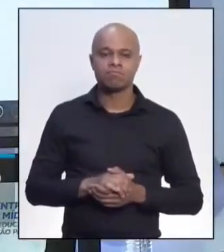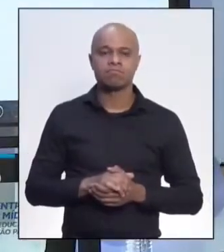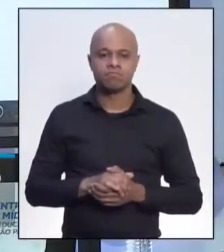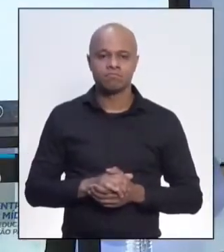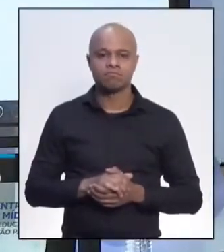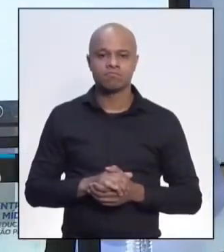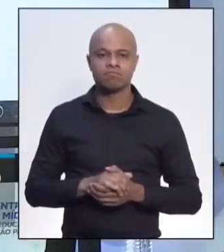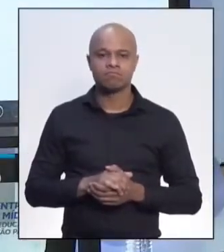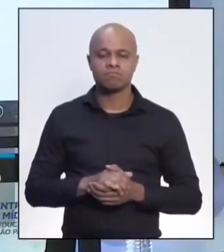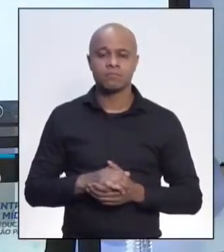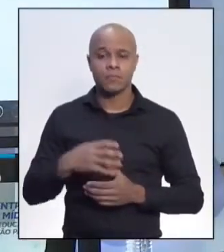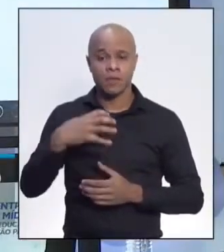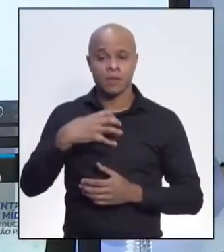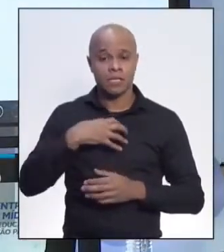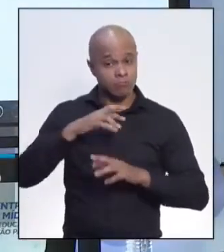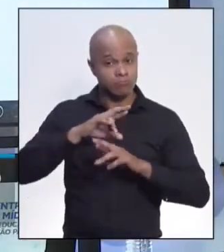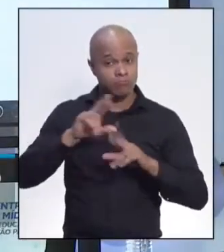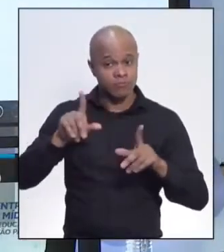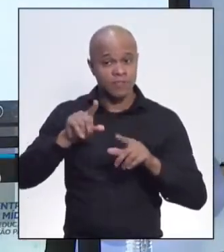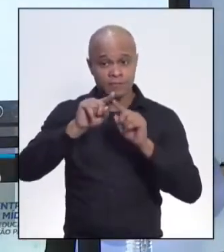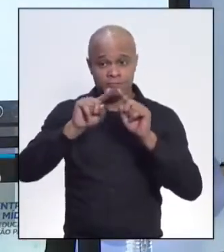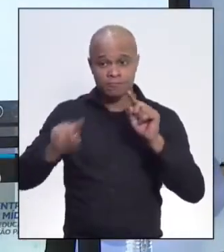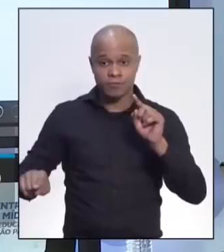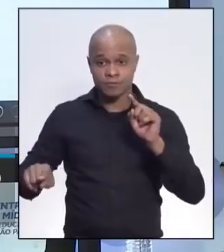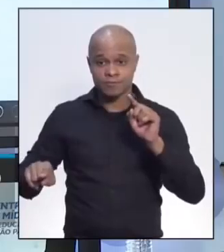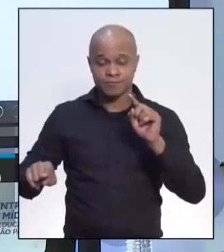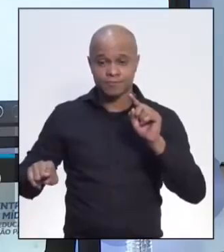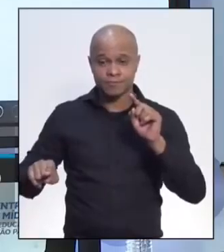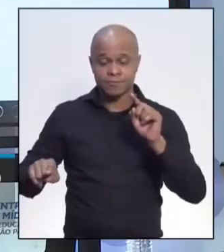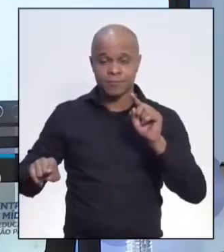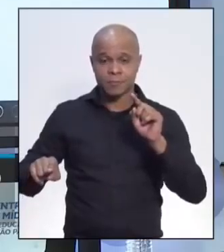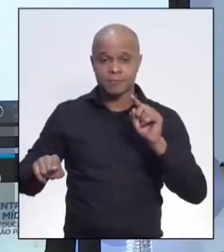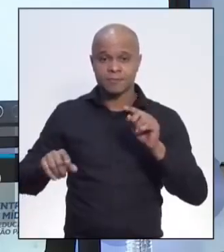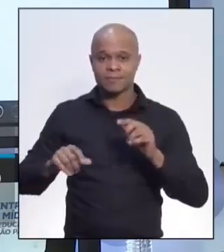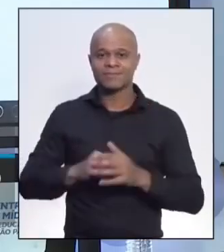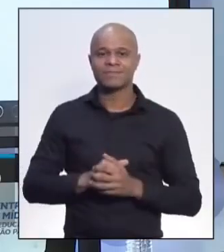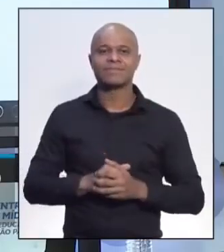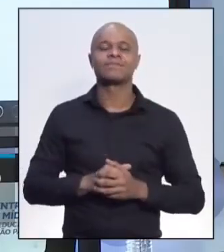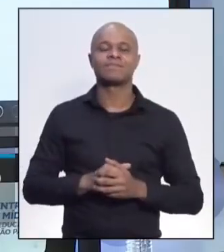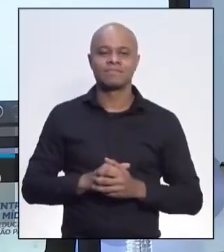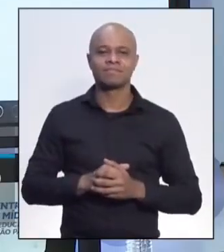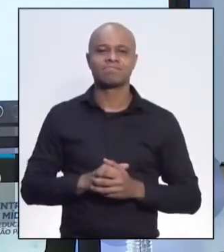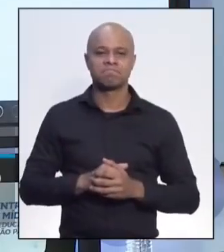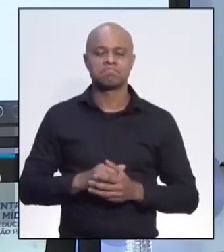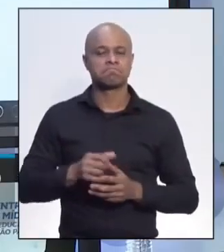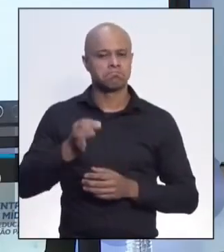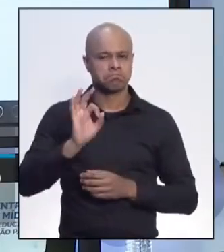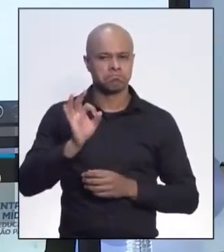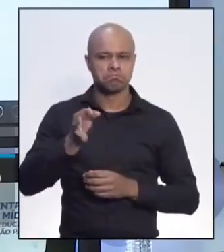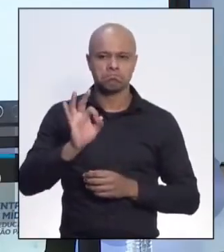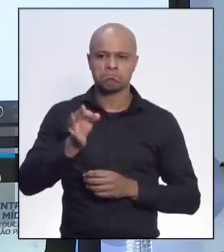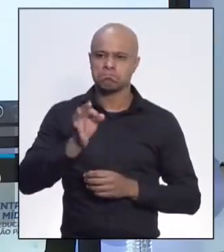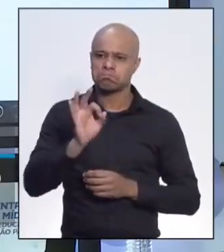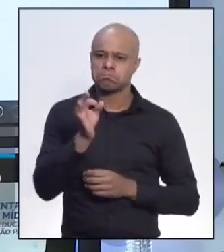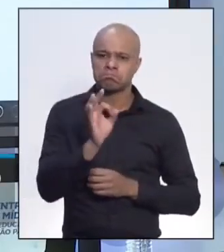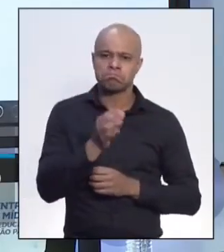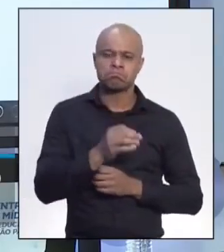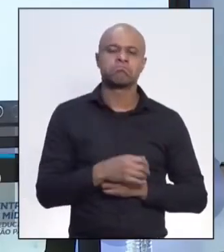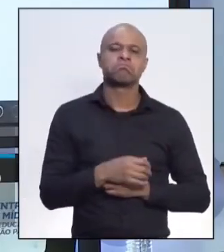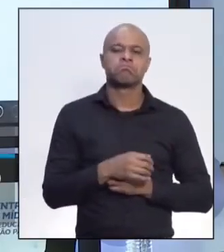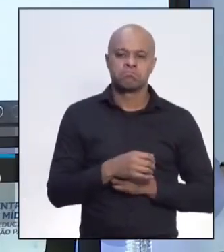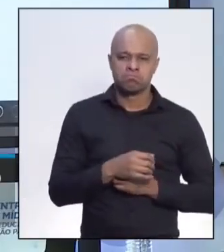fica nessa posição, no caso dessa função. Correto? Correto,